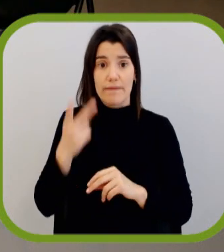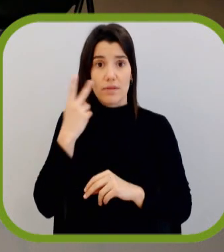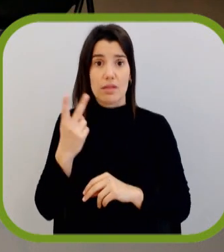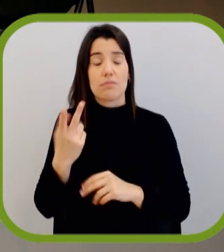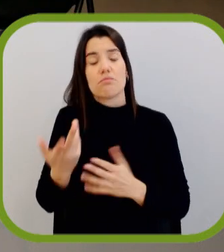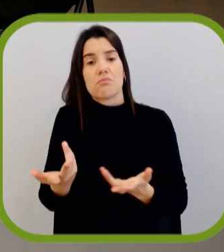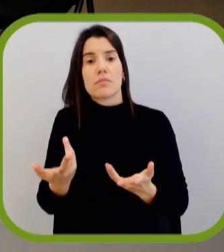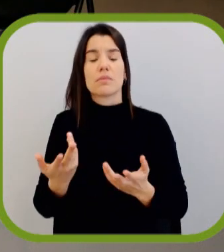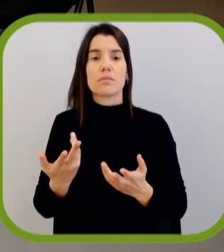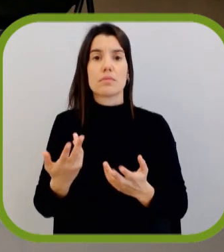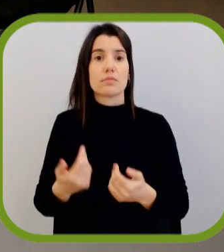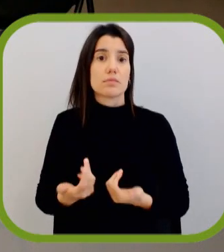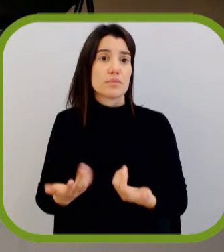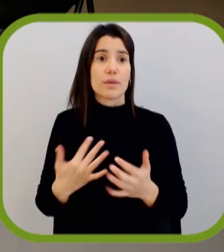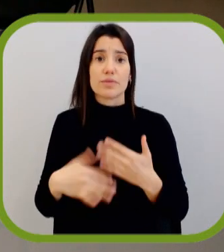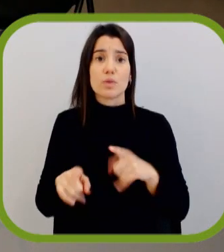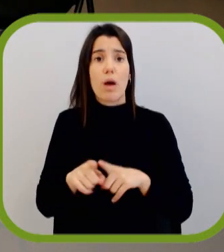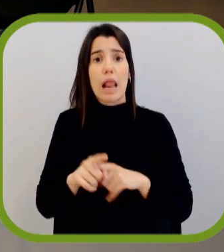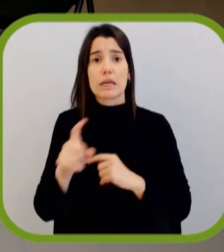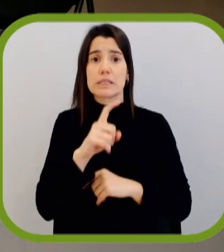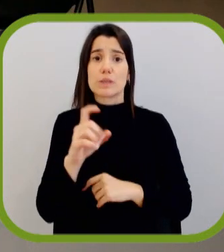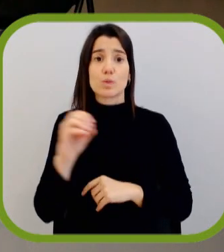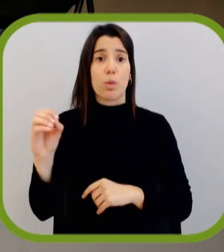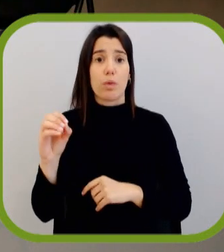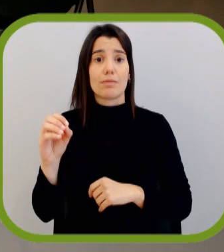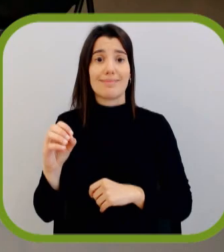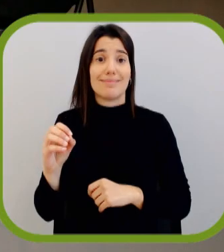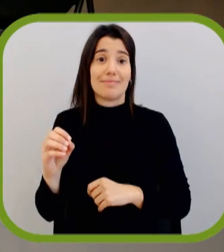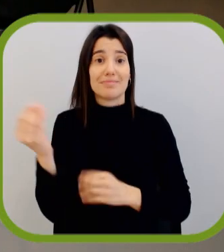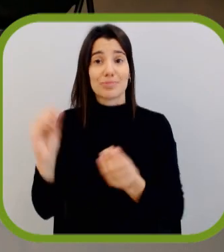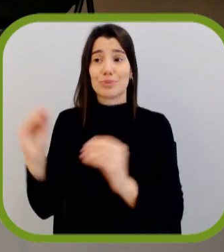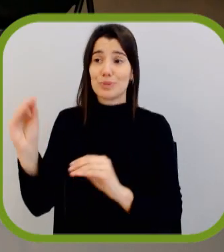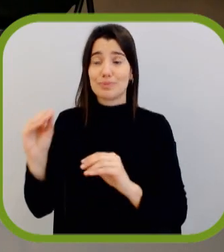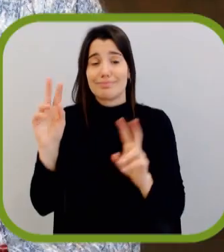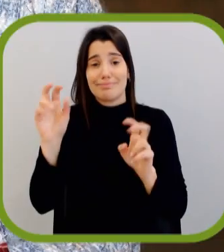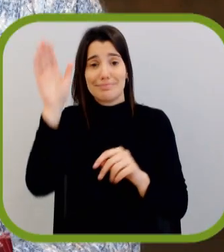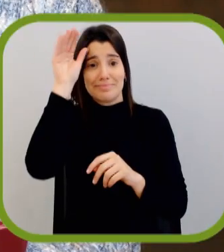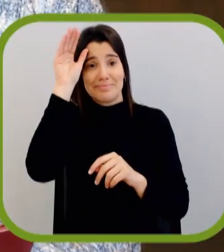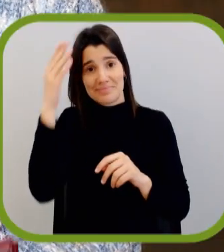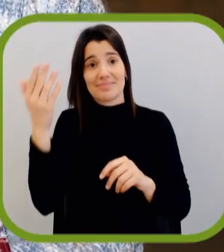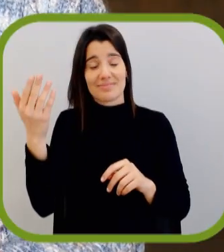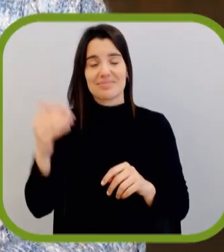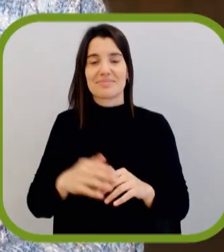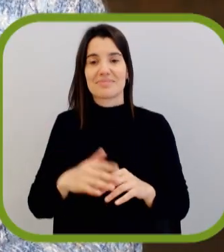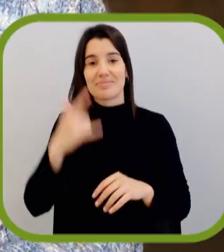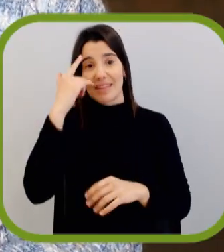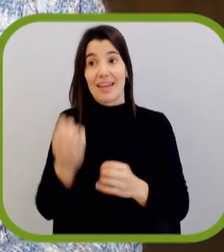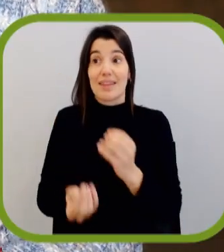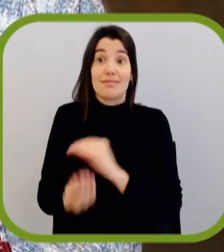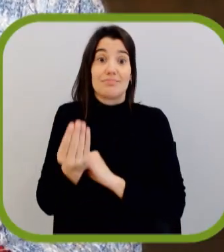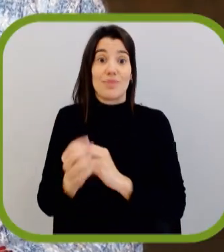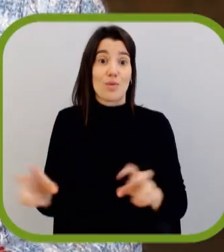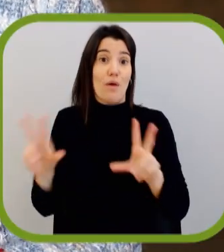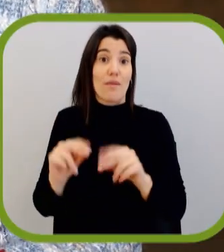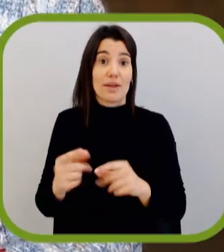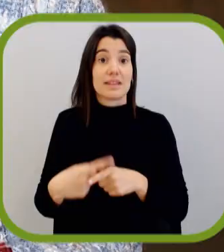espécie, vamos fazer tipo um zoo para a nova espécie, meter lá os bichinhos. Foi uma ideia super